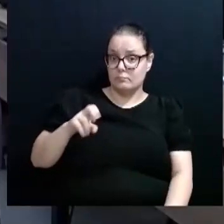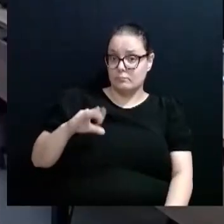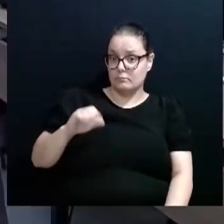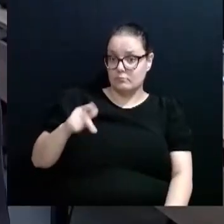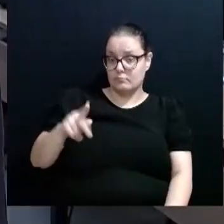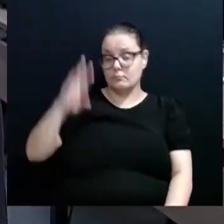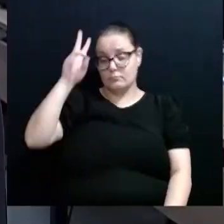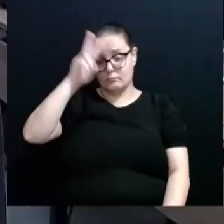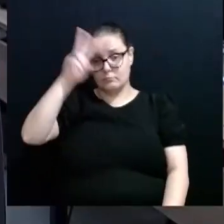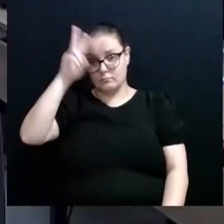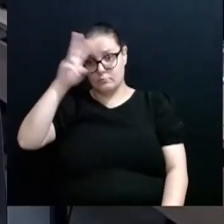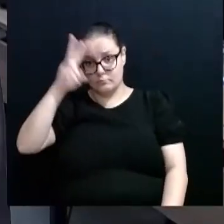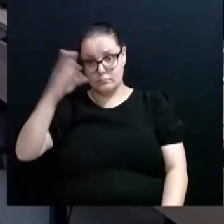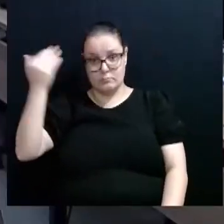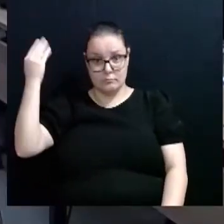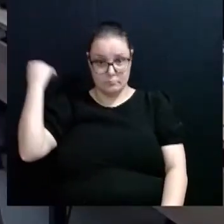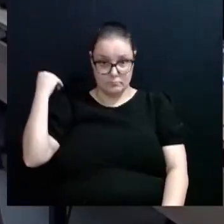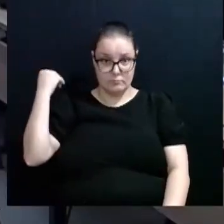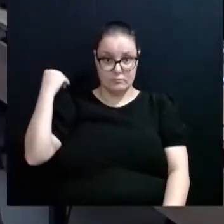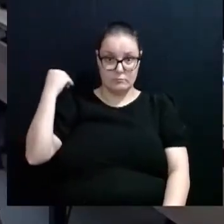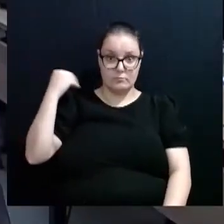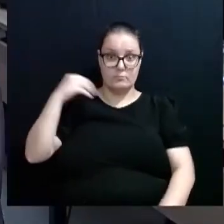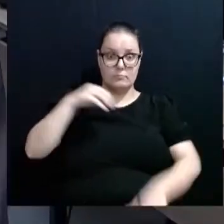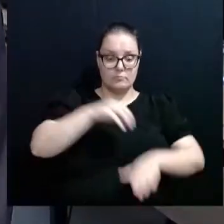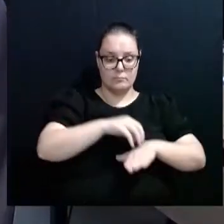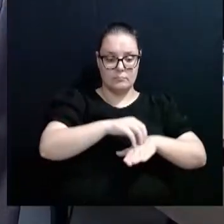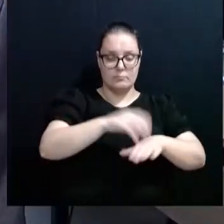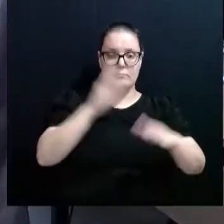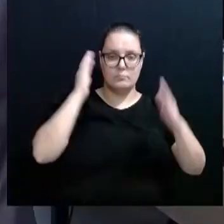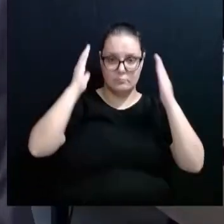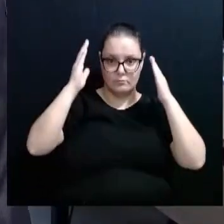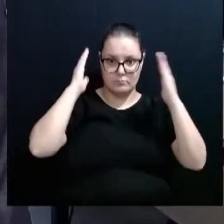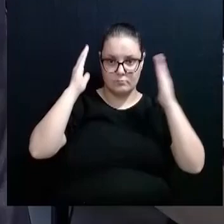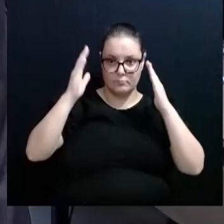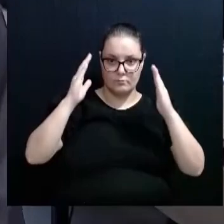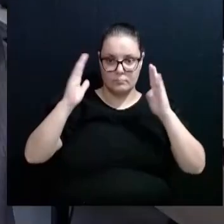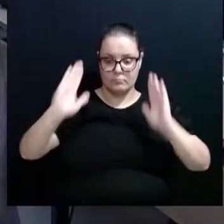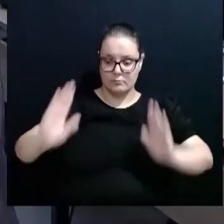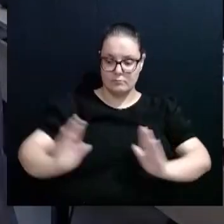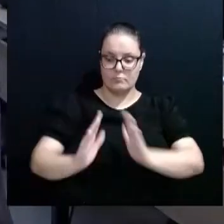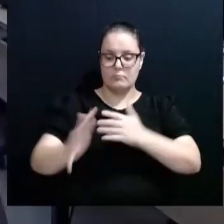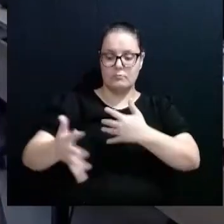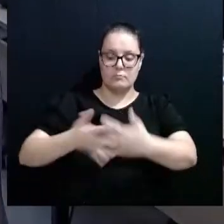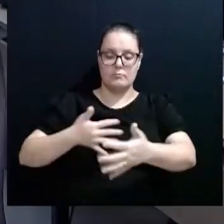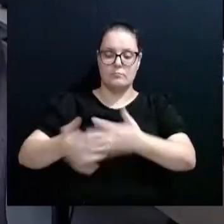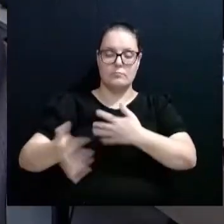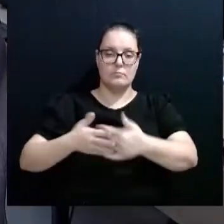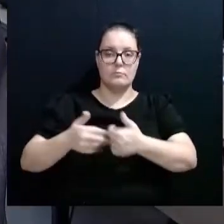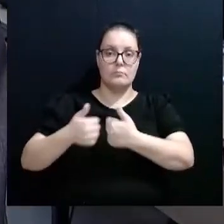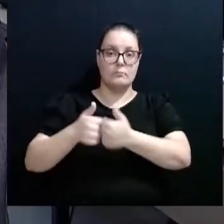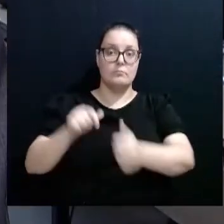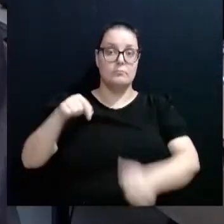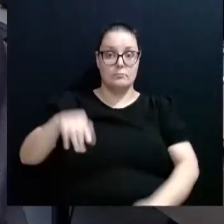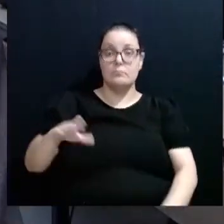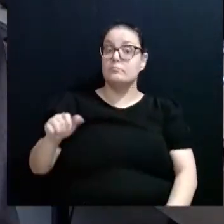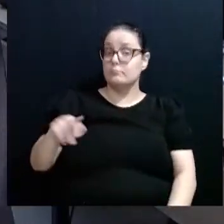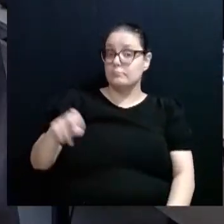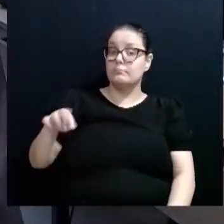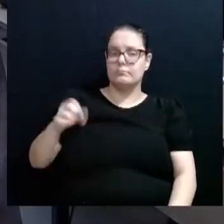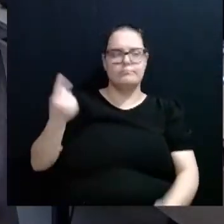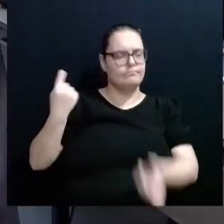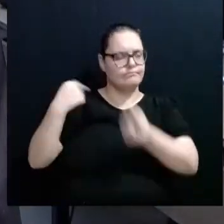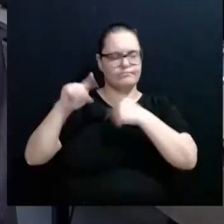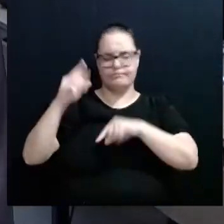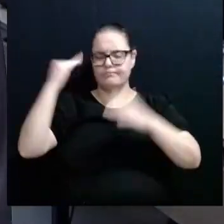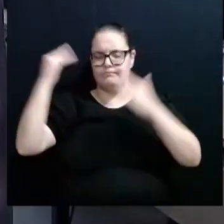no passado a carreta que hoje está na frente do terminal de ônibus. E essa carreta foi um sucesso, formando